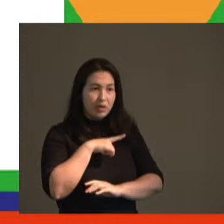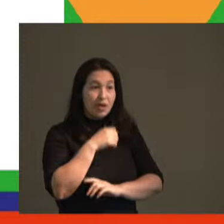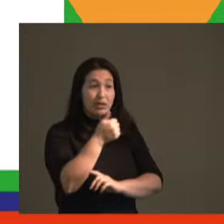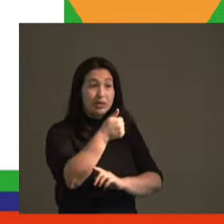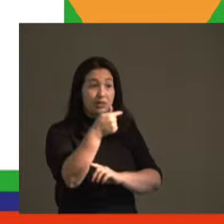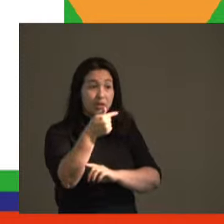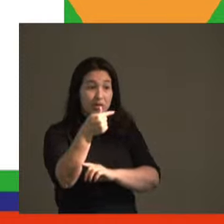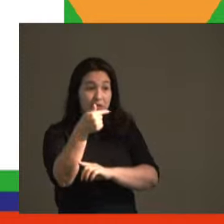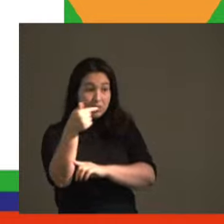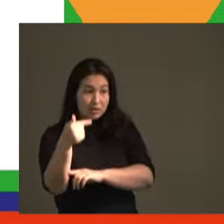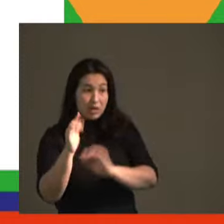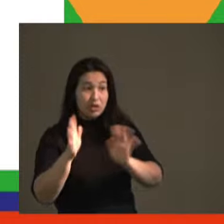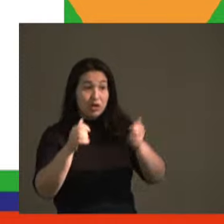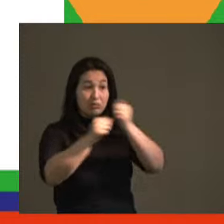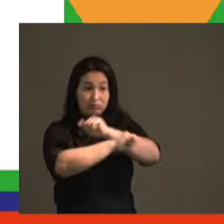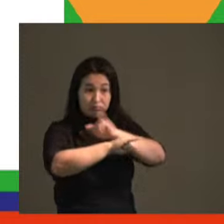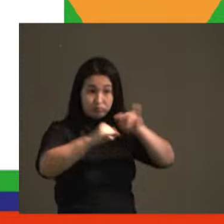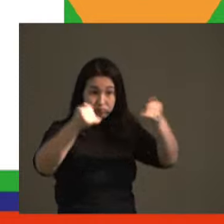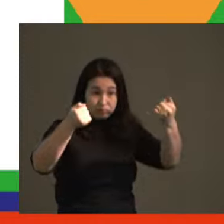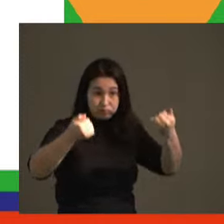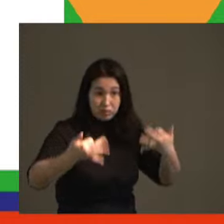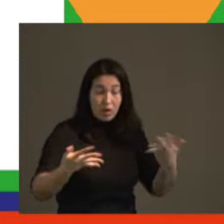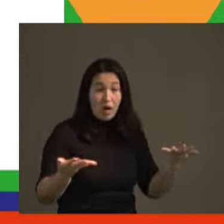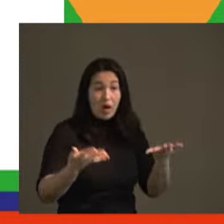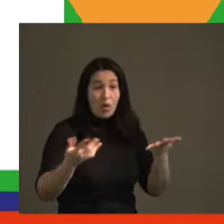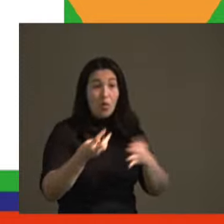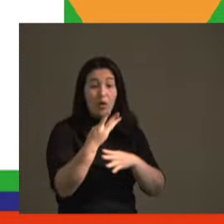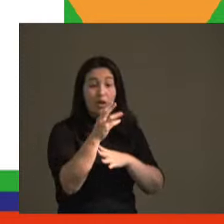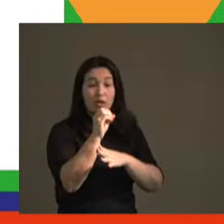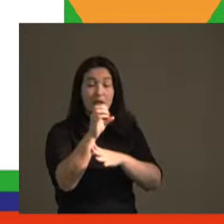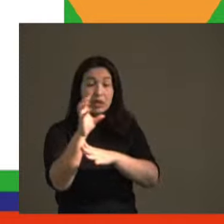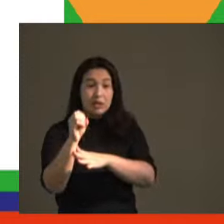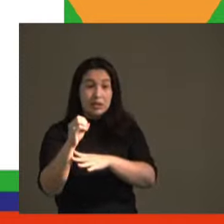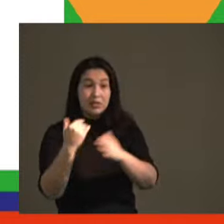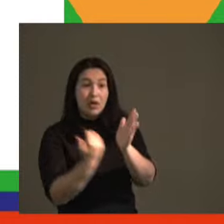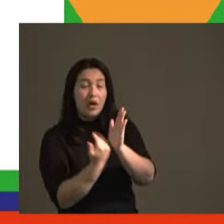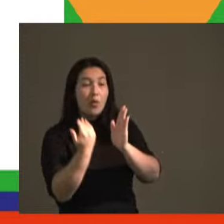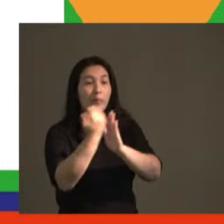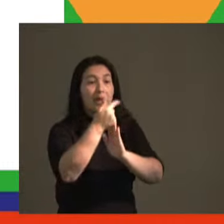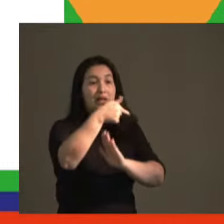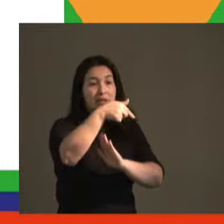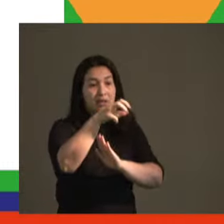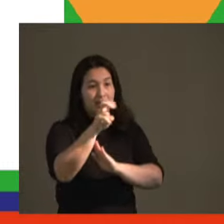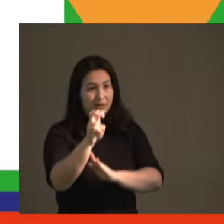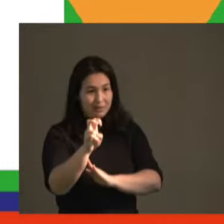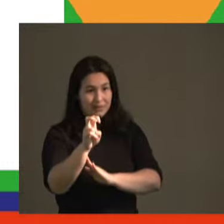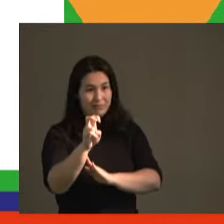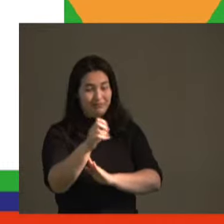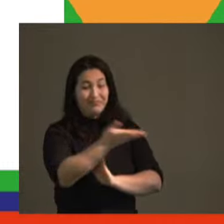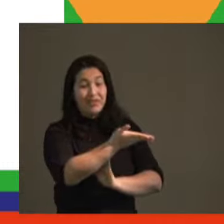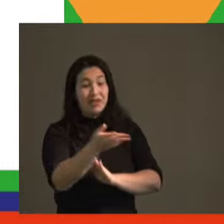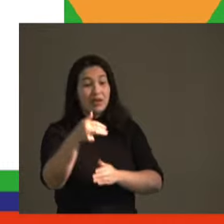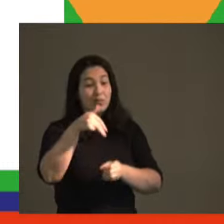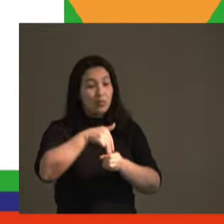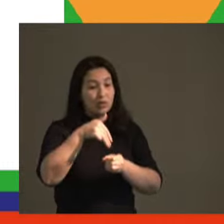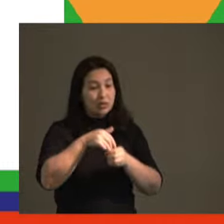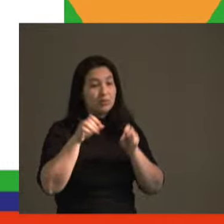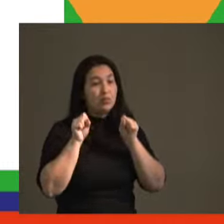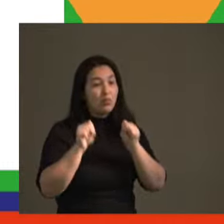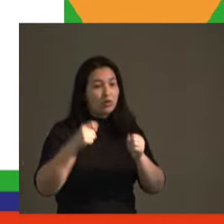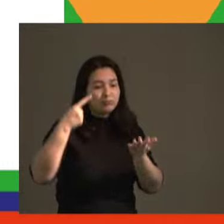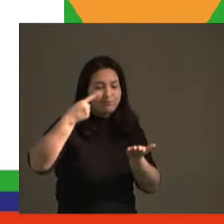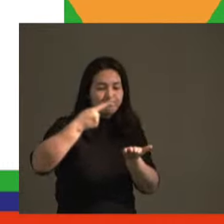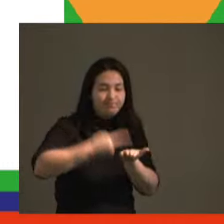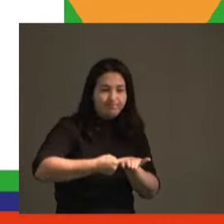para vocês que hoje já passa de 300, nós estamos com mais 75 aí, para que os municípios façam a pactuação